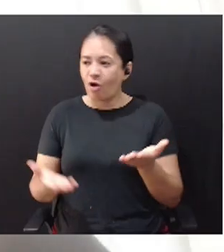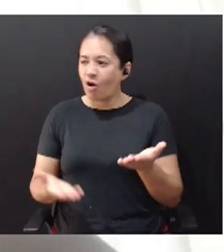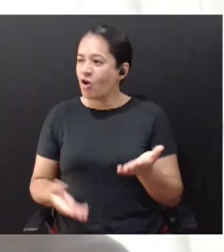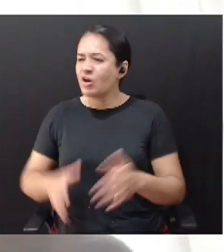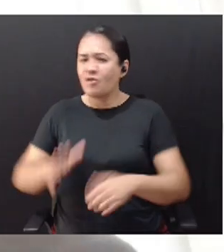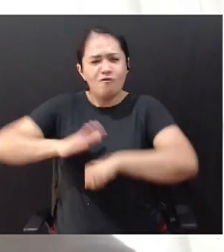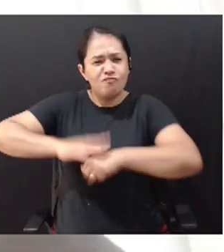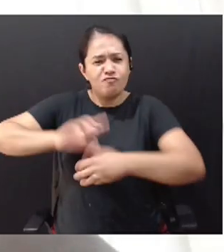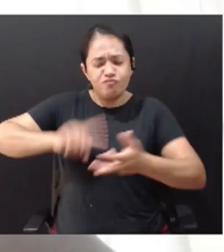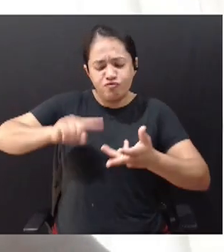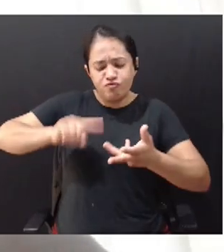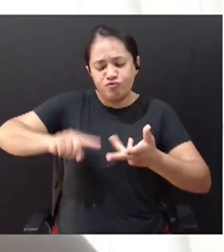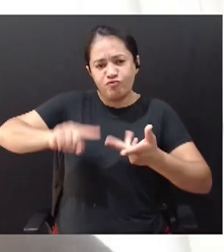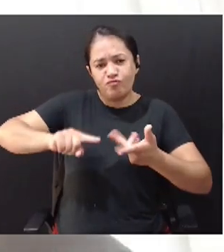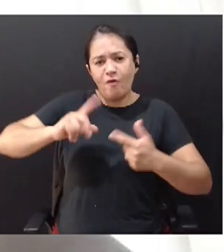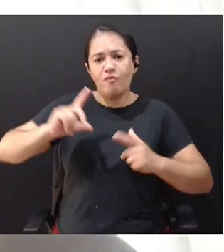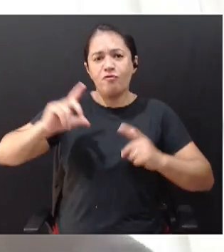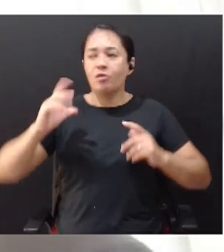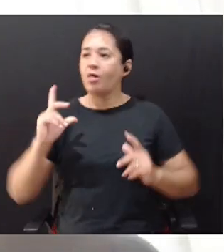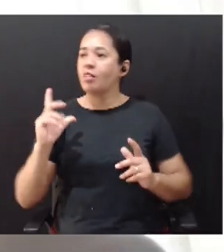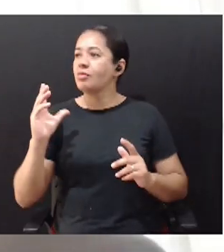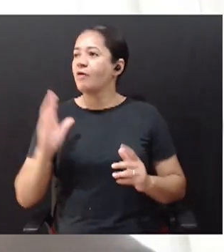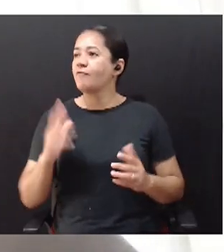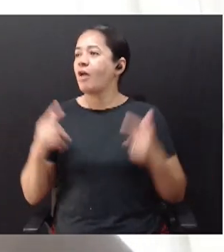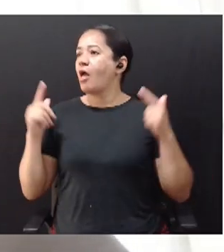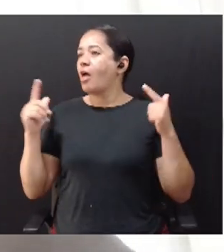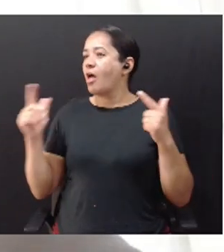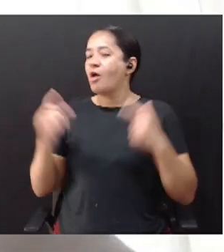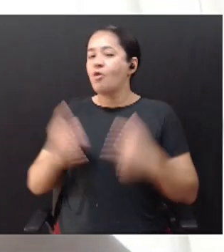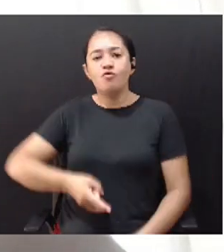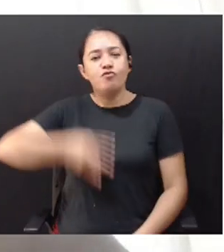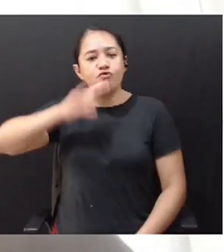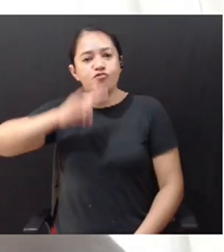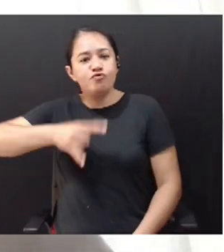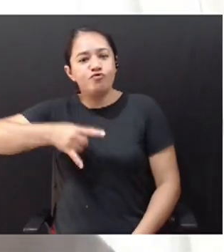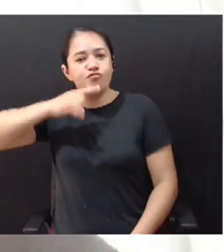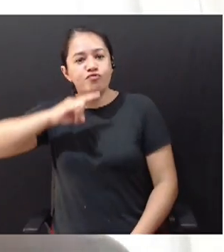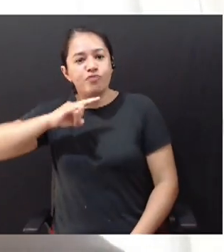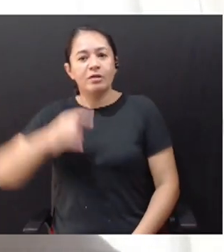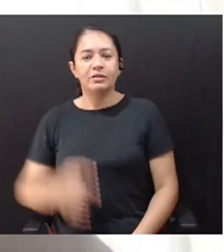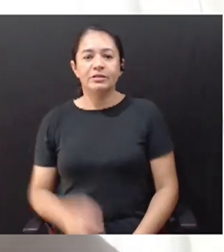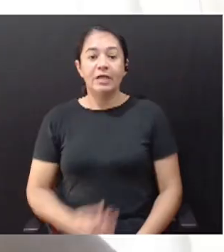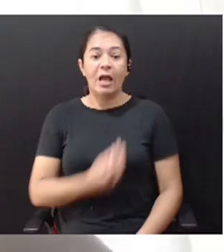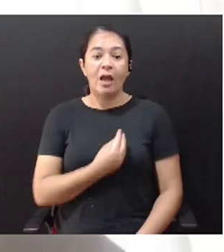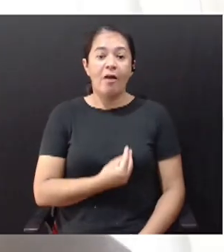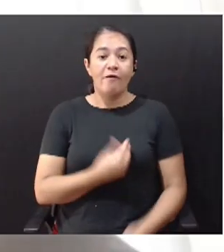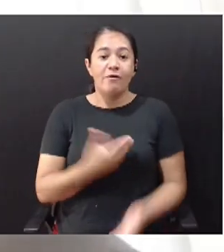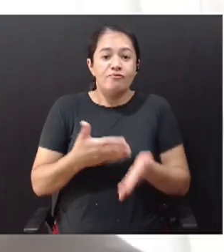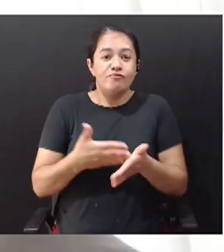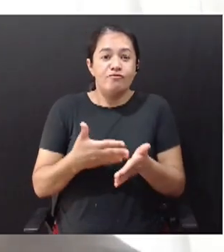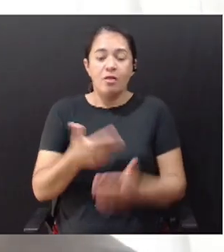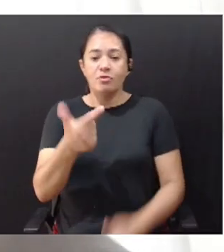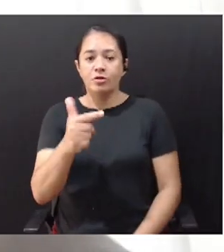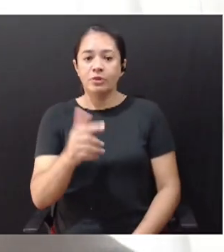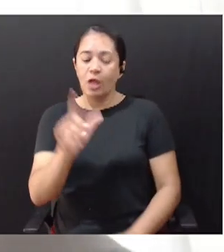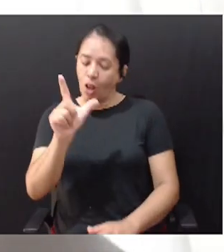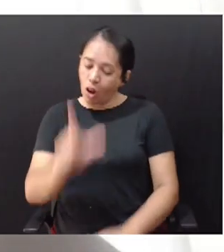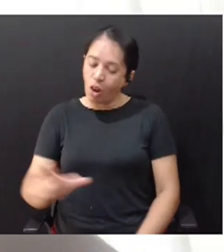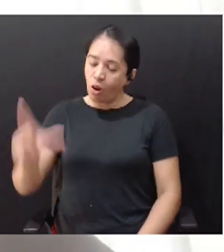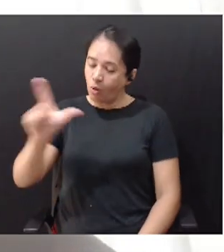vou sair, eu vou beber, eu vou não ter uma vida regrada. Lógico que esse